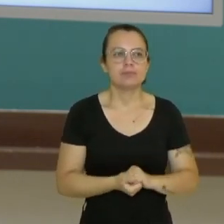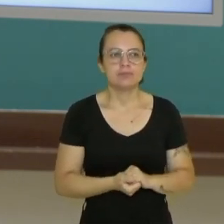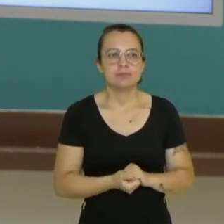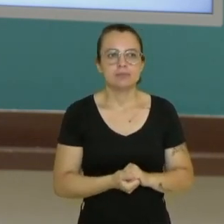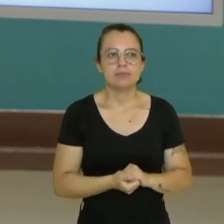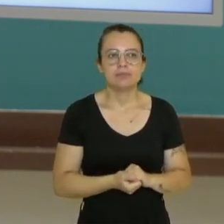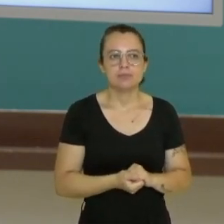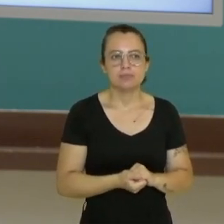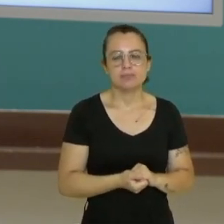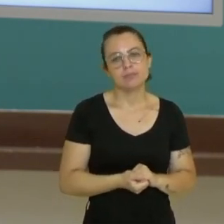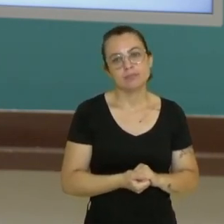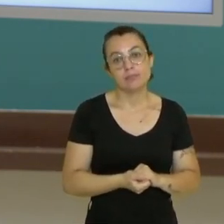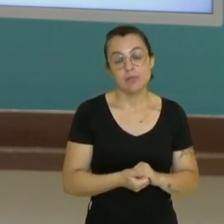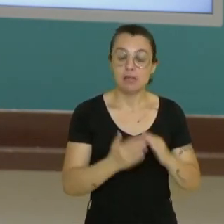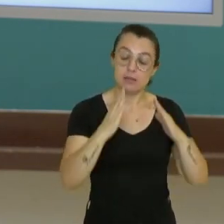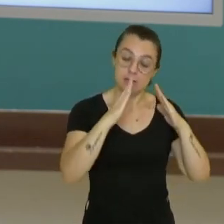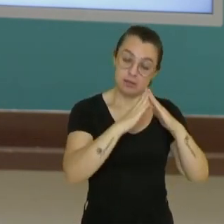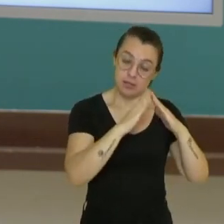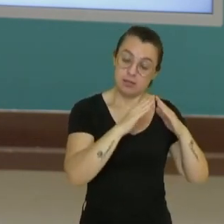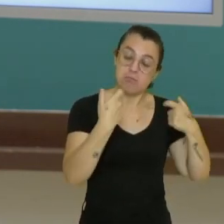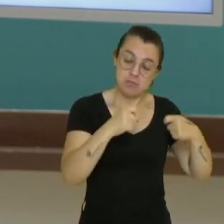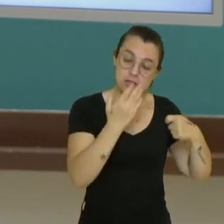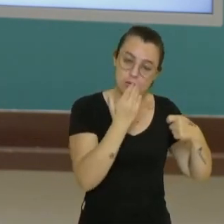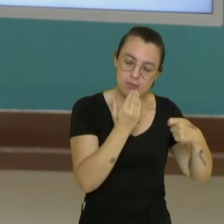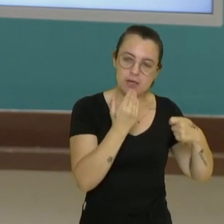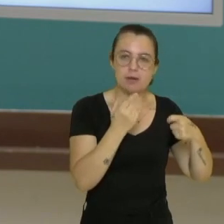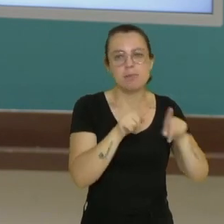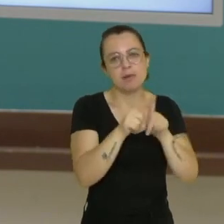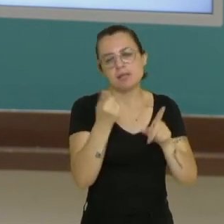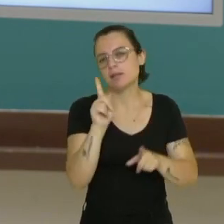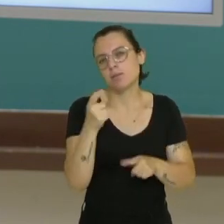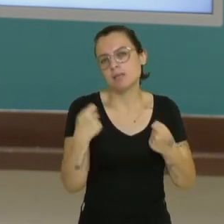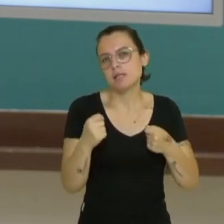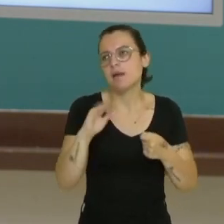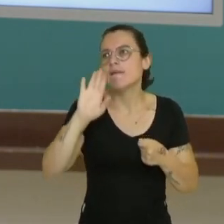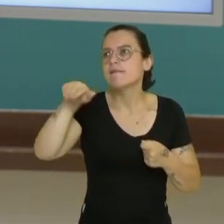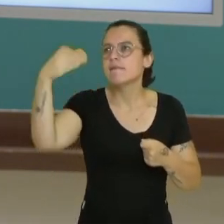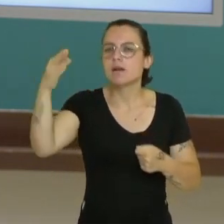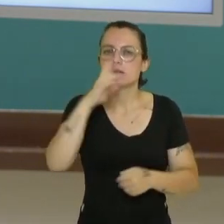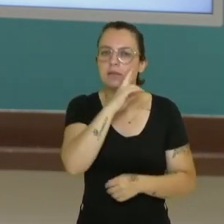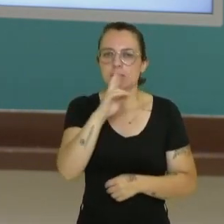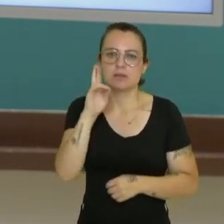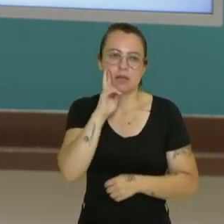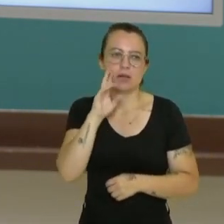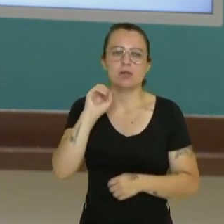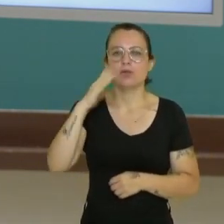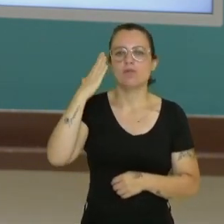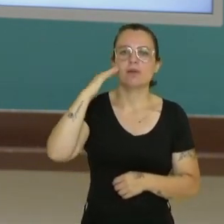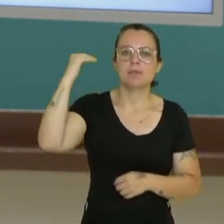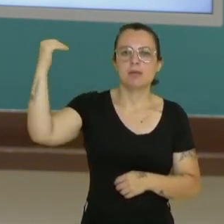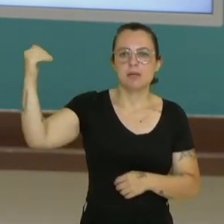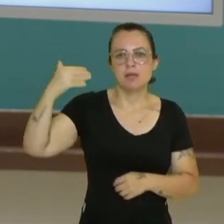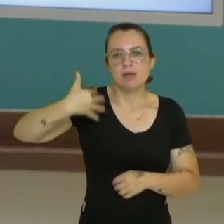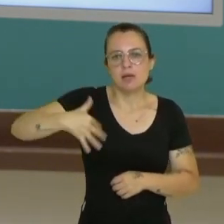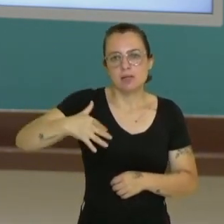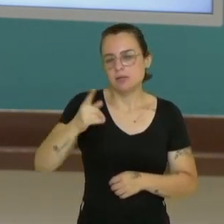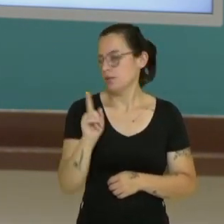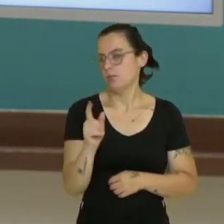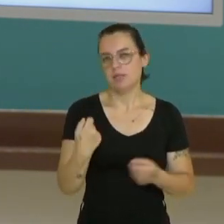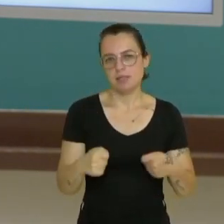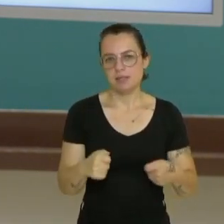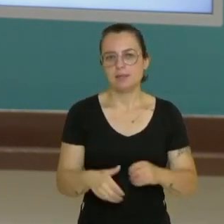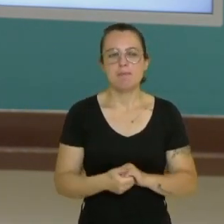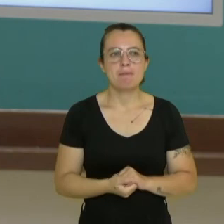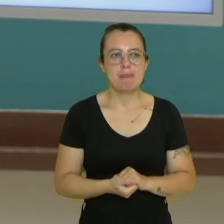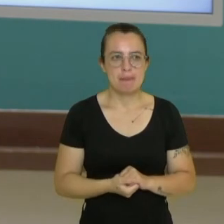sanduíche em casa é necessário, você precisa comer, mas não necessariamente naquele que é mais caro e tudo. Então aí